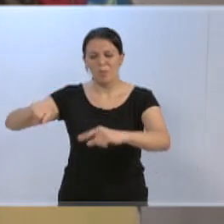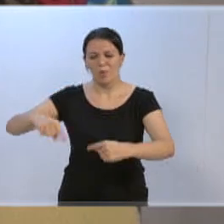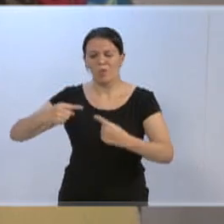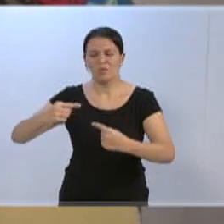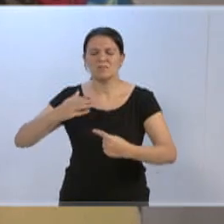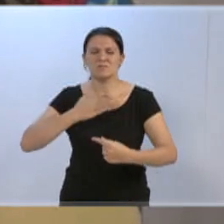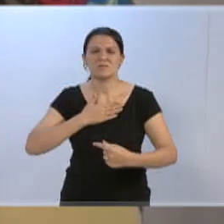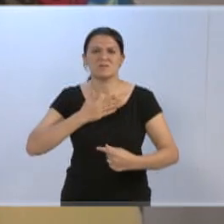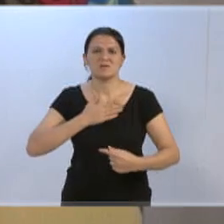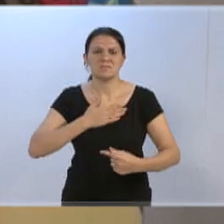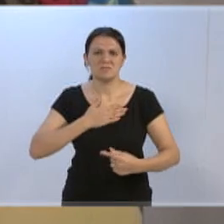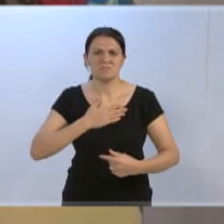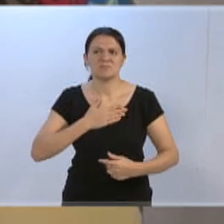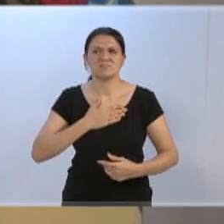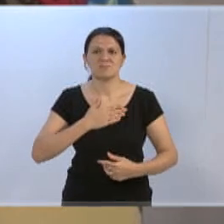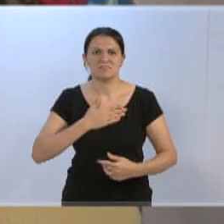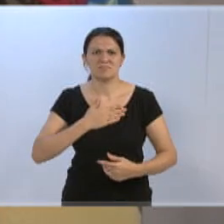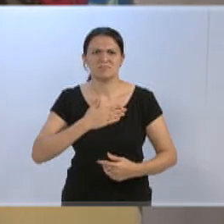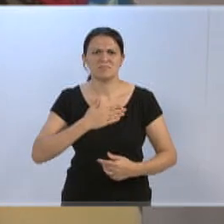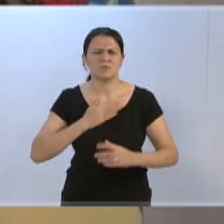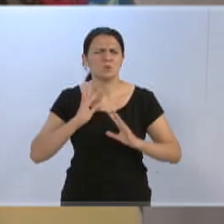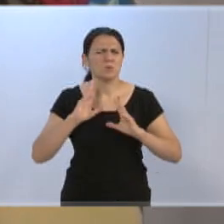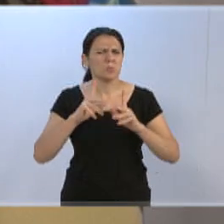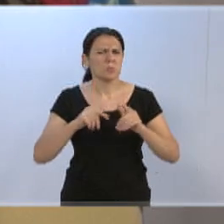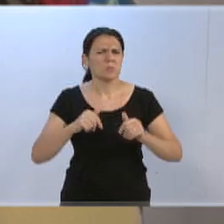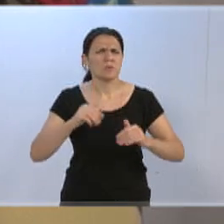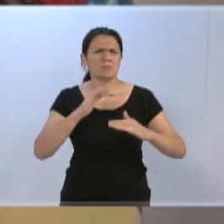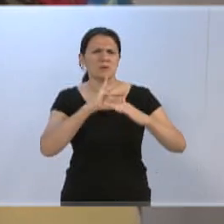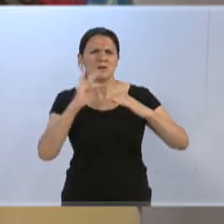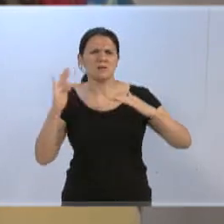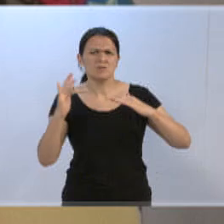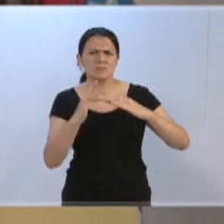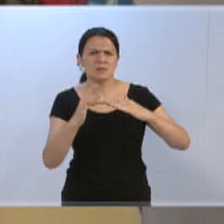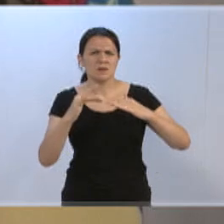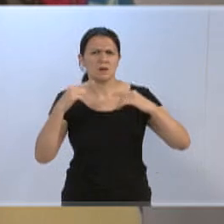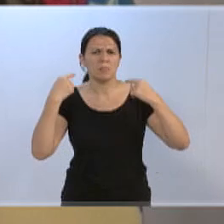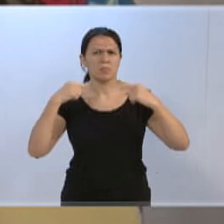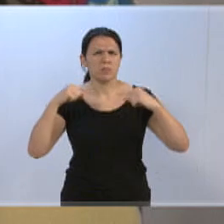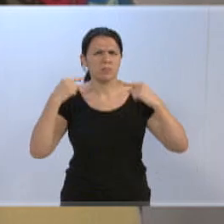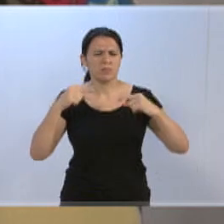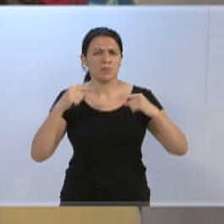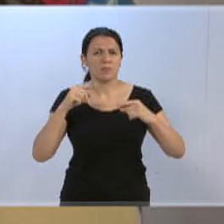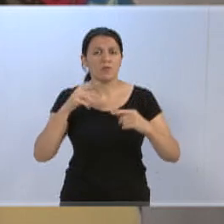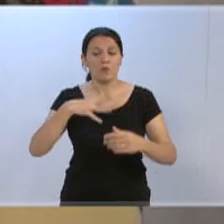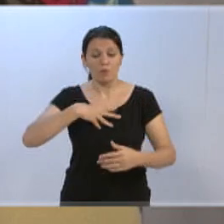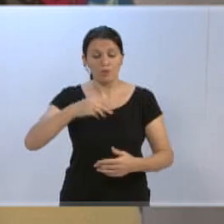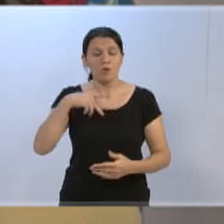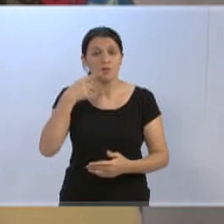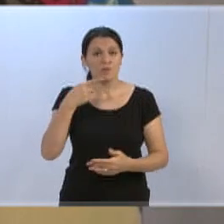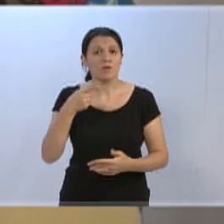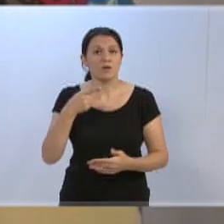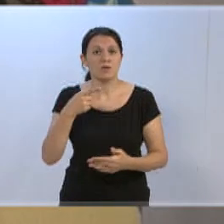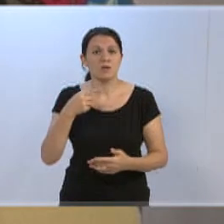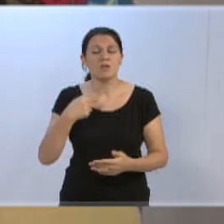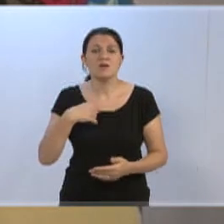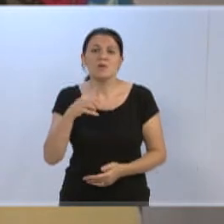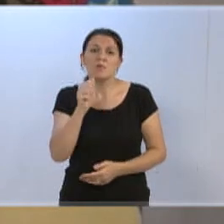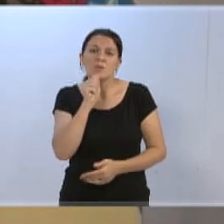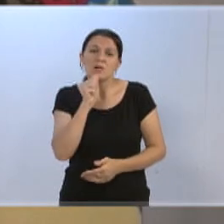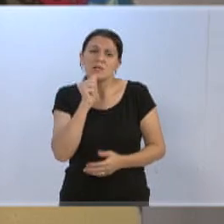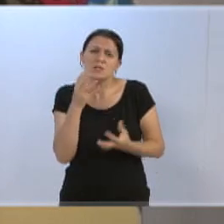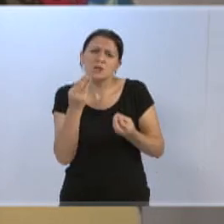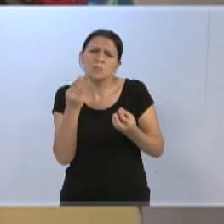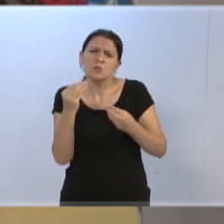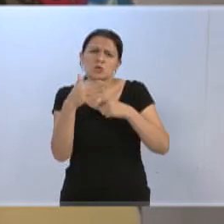são feitas através da imprensa, todas elas ele diz por várias vezes: eu ainda estou sendo muito querido